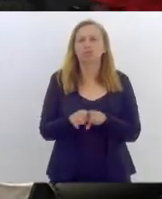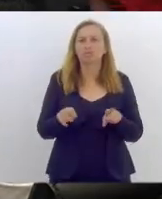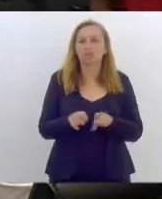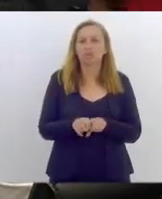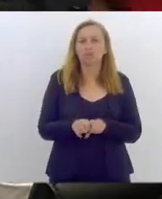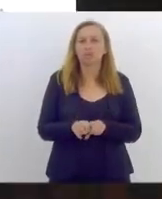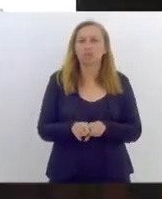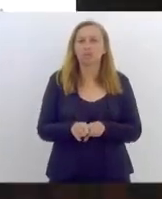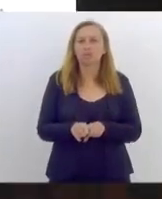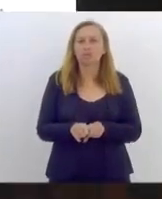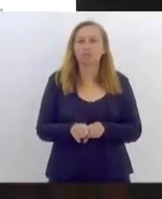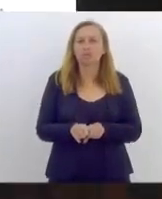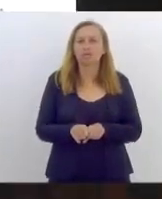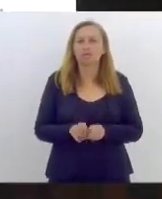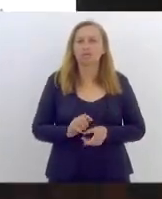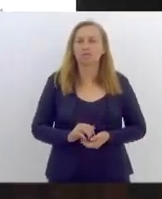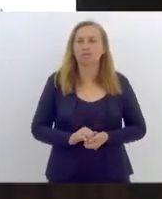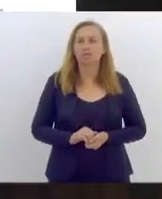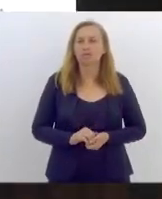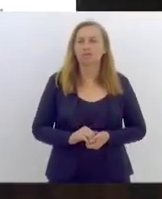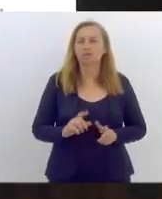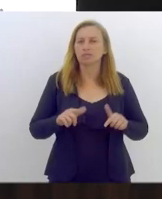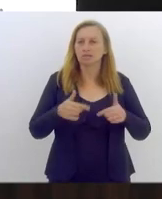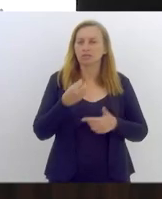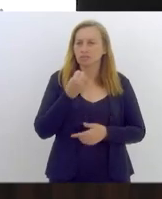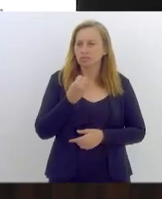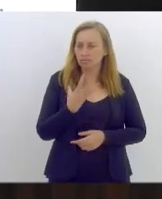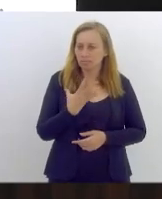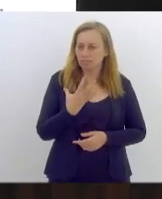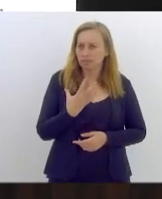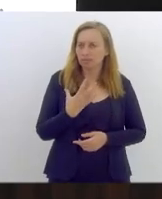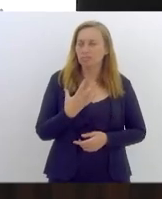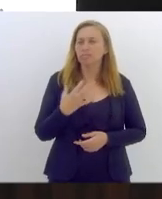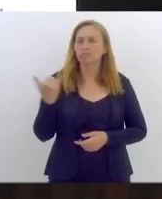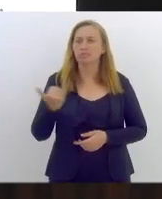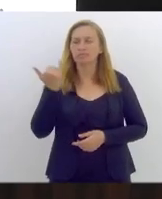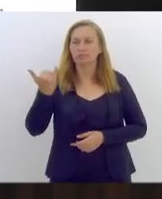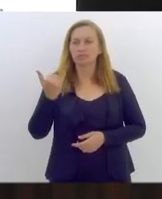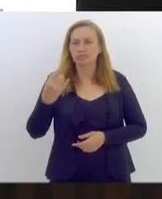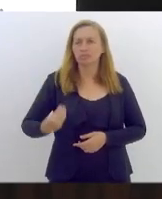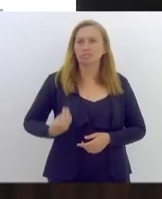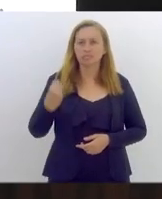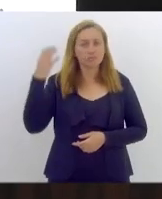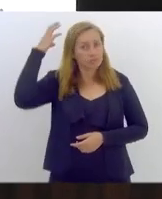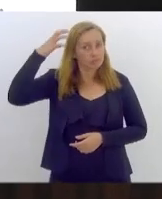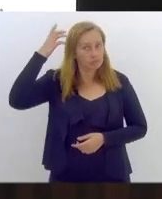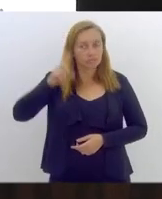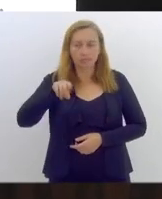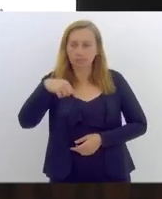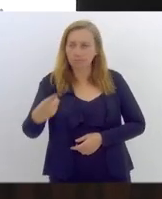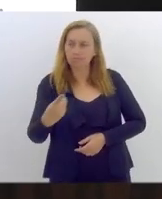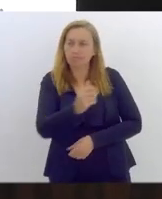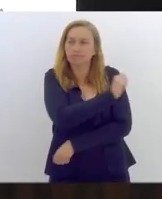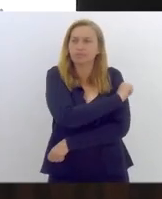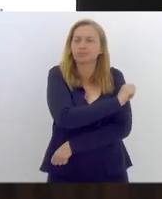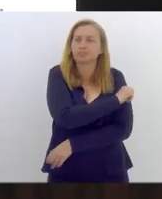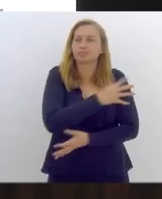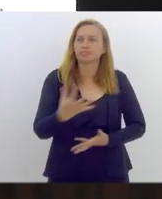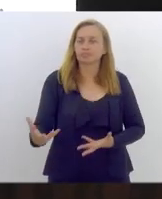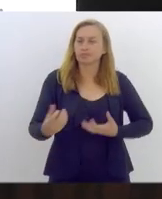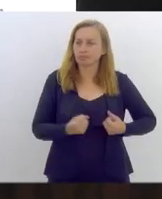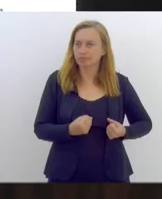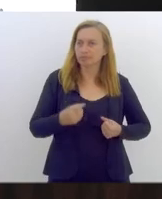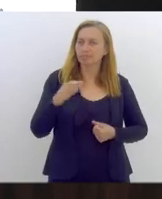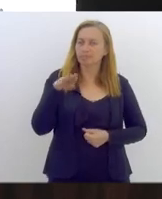parte de maneira muito importante da vida acadêmica de Marielle e de tantos outros alunos que receberam bolsa